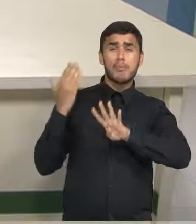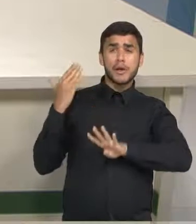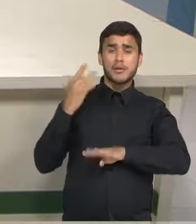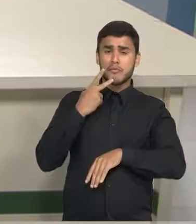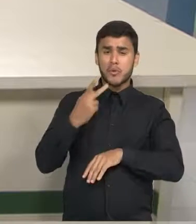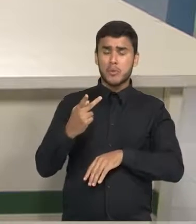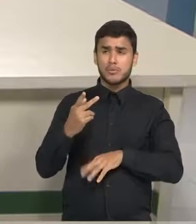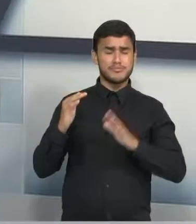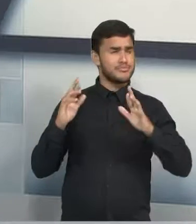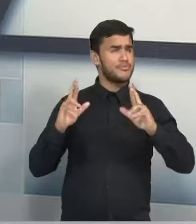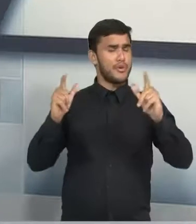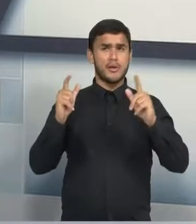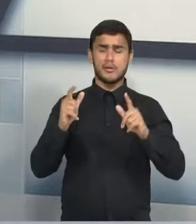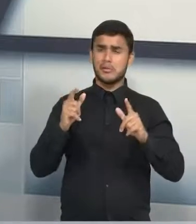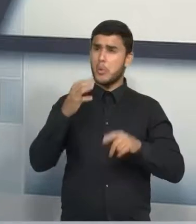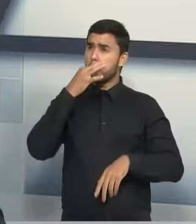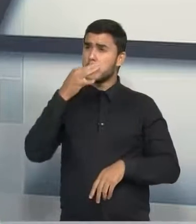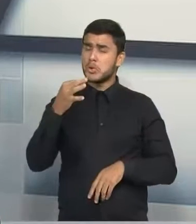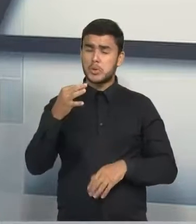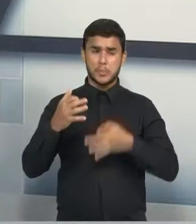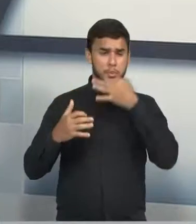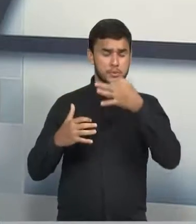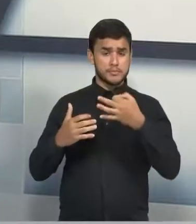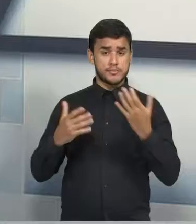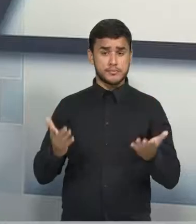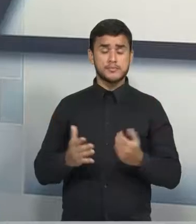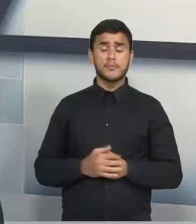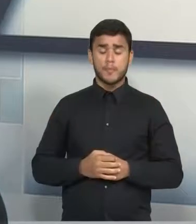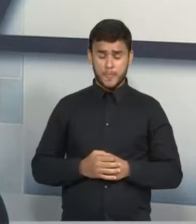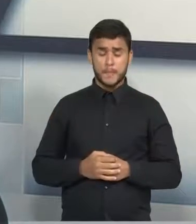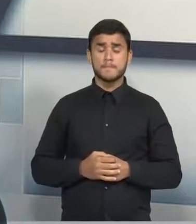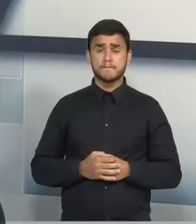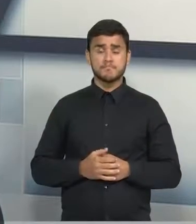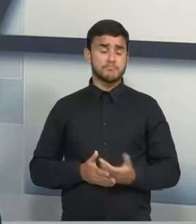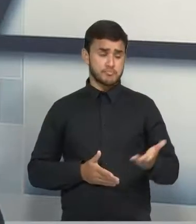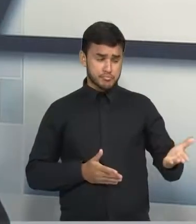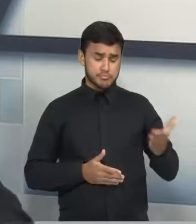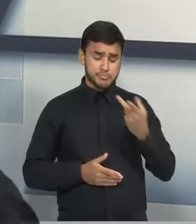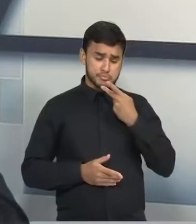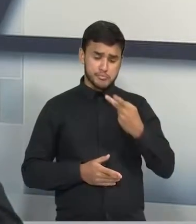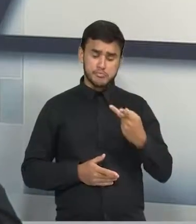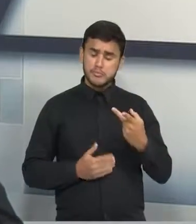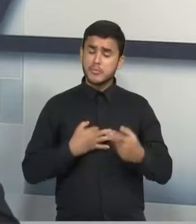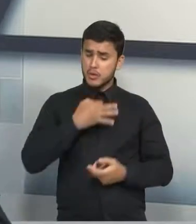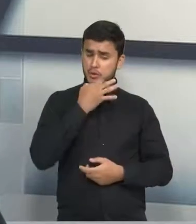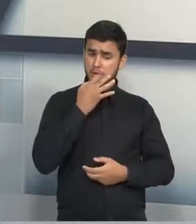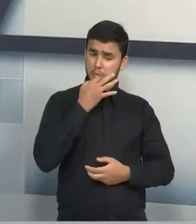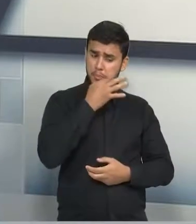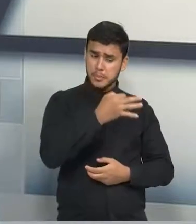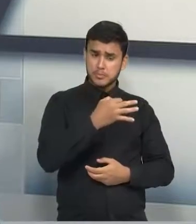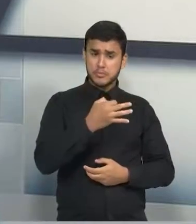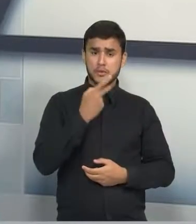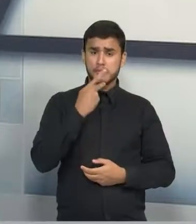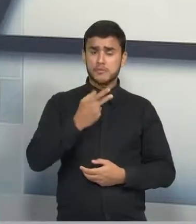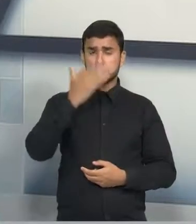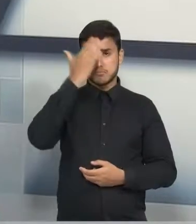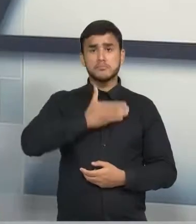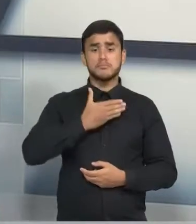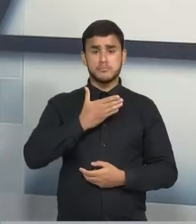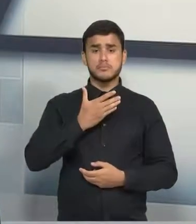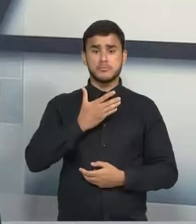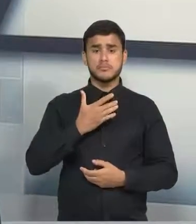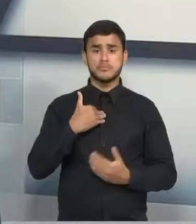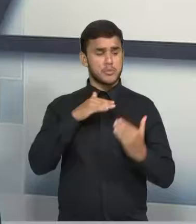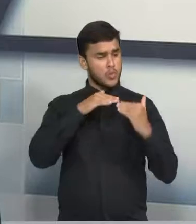atrás. Você acredita mesmo nisso? Eu não, eu vou ser bem sincero com você, como não vai ser diferente, né? Esse